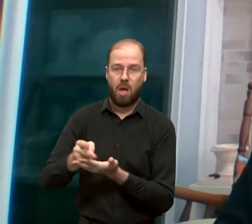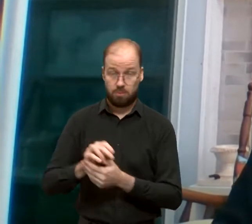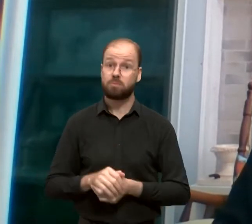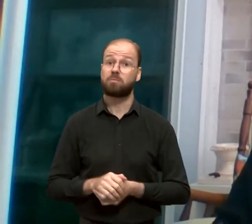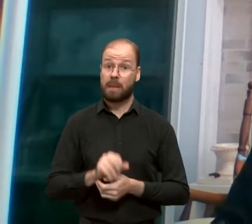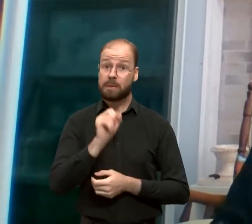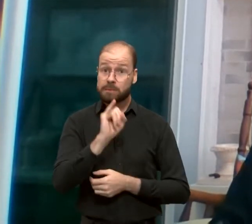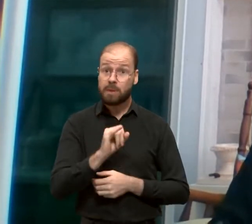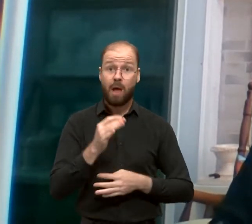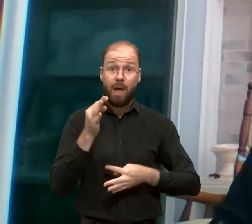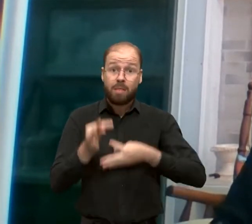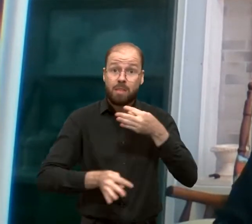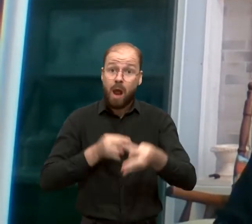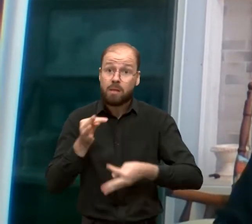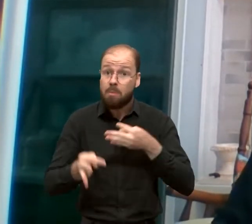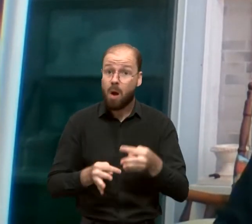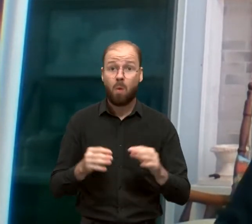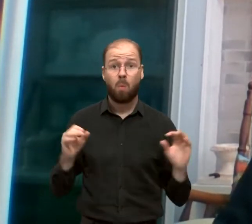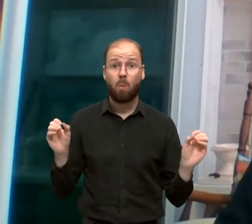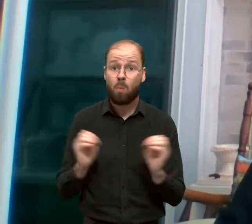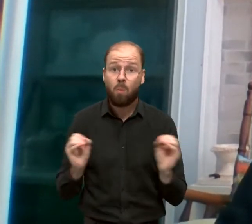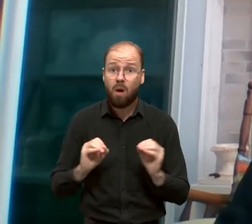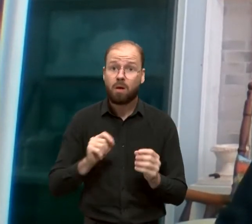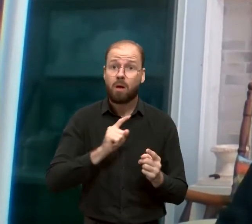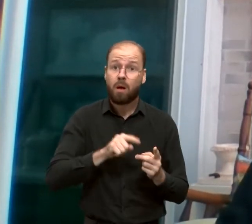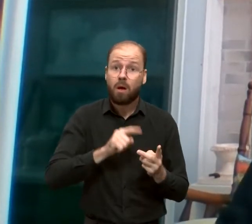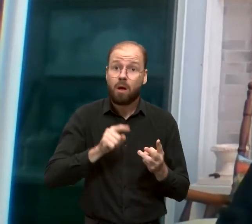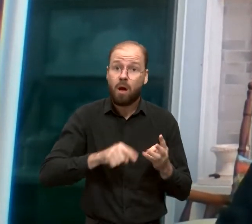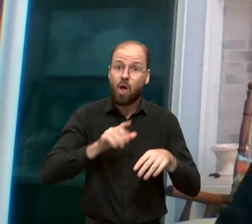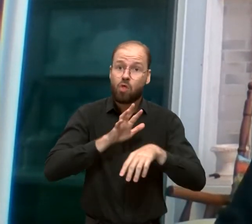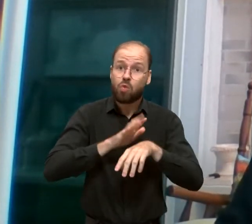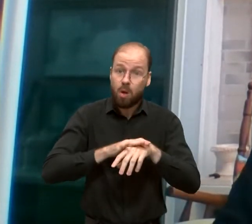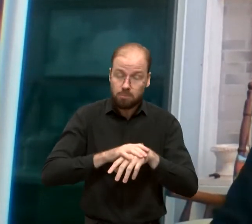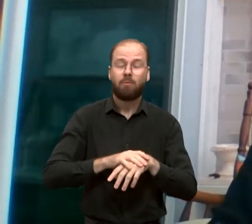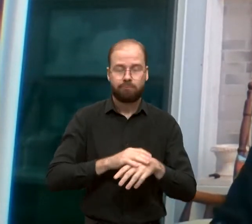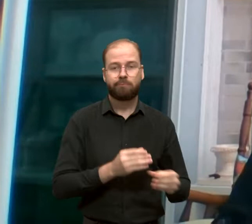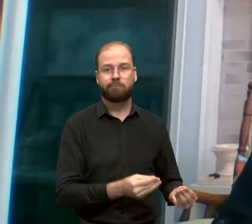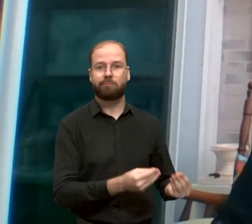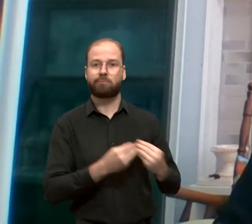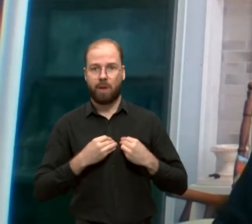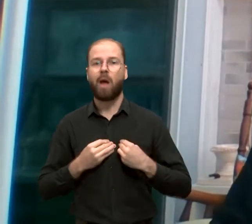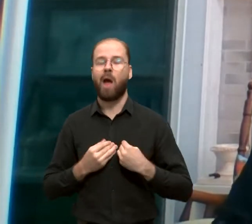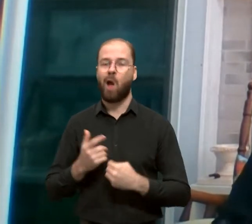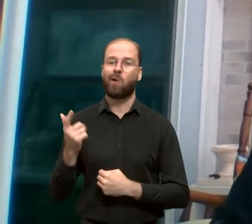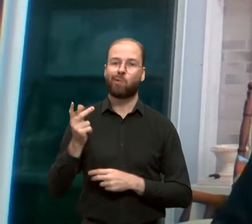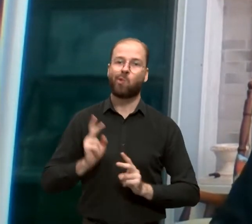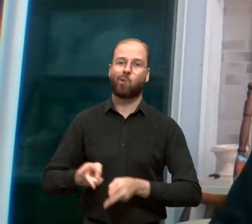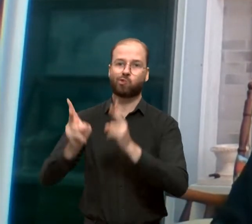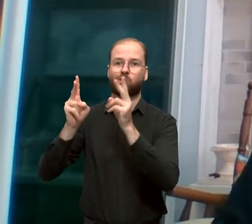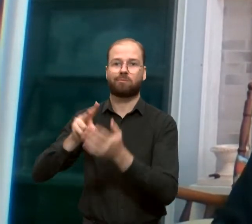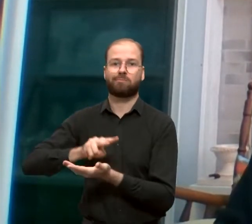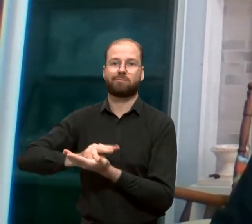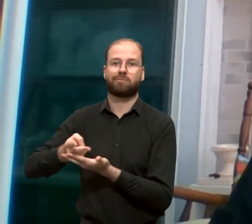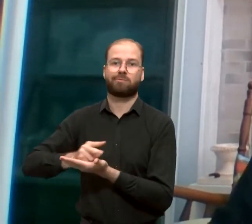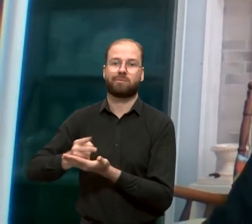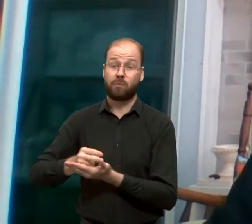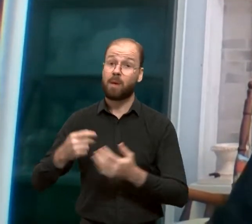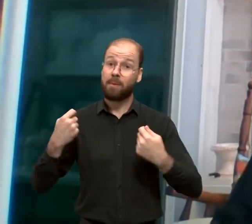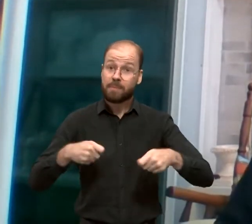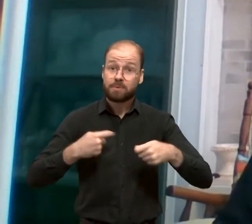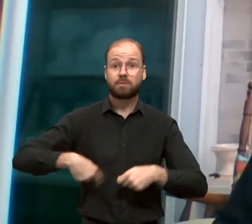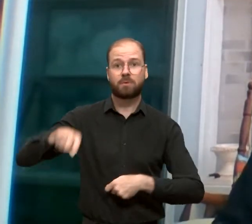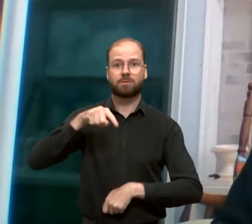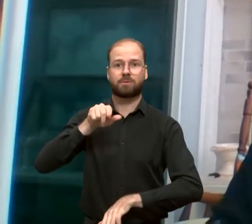tratar essas doenças associadas, essa insônia também vai se perpetuar. Então, tem que ficar atento a todos esses fatores e,